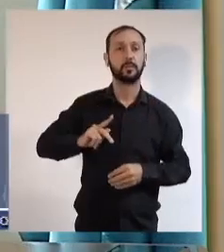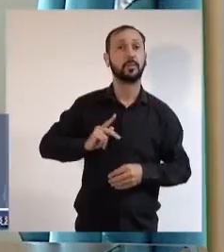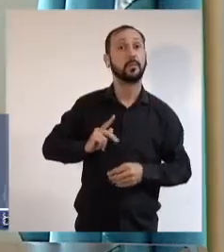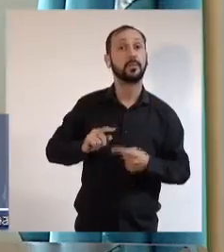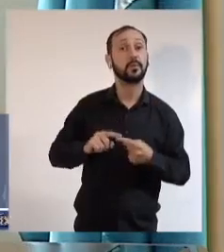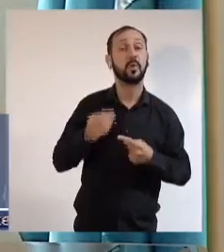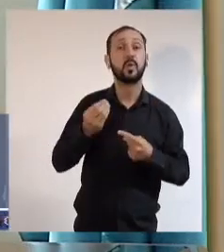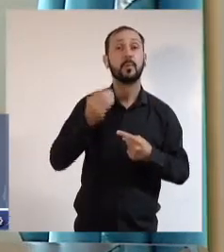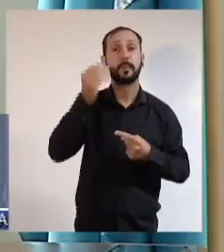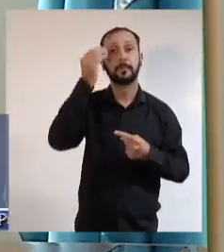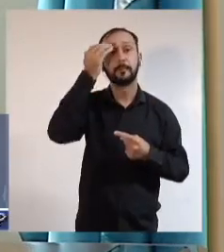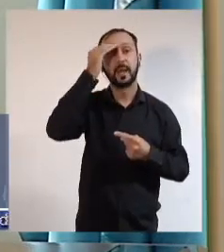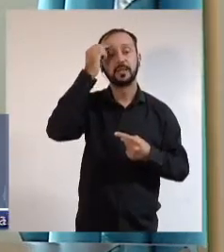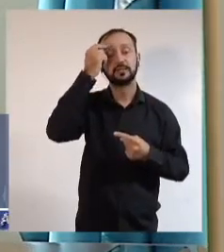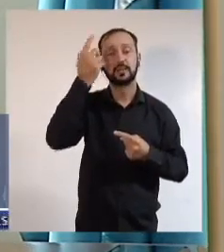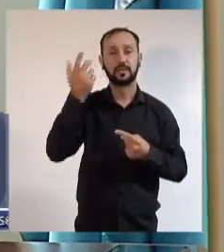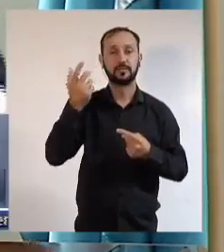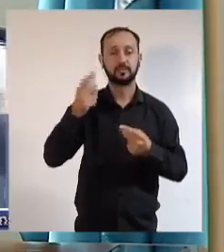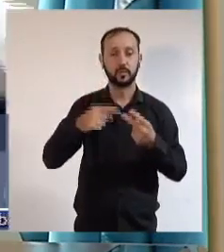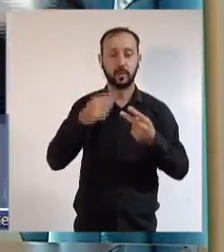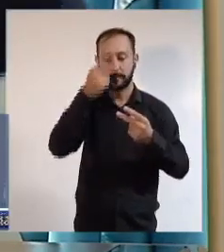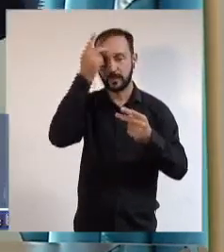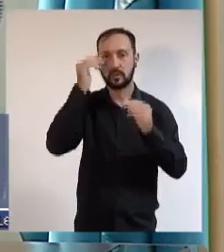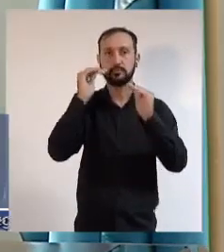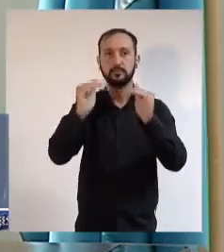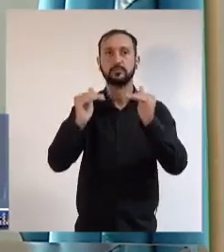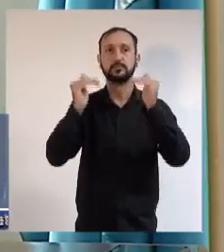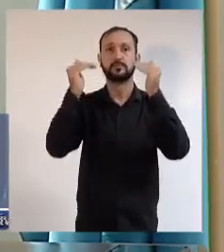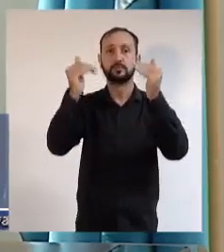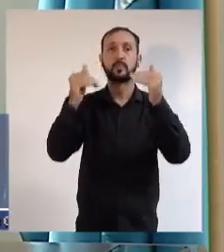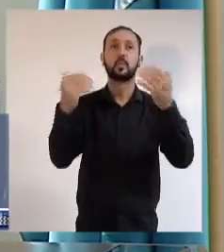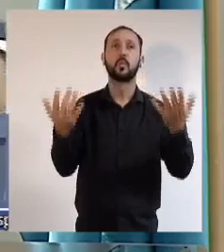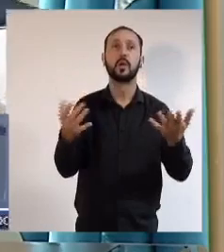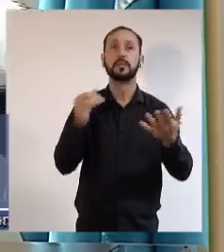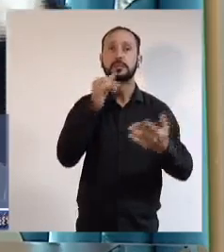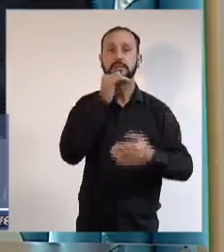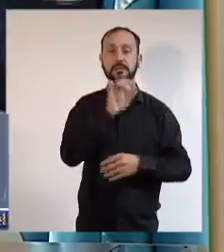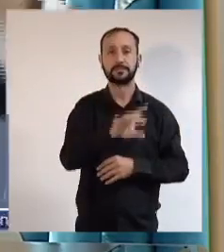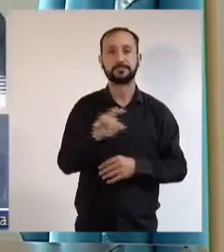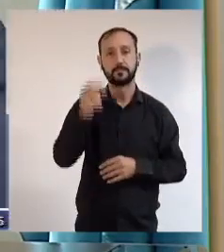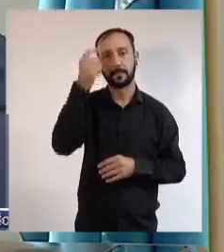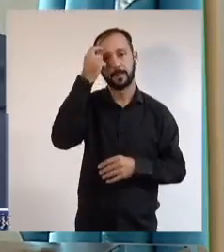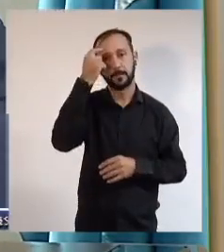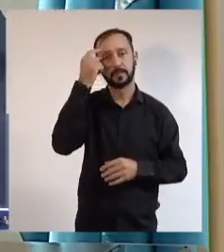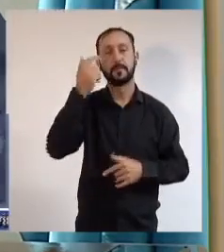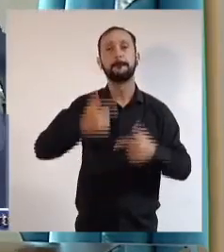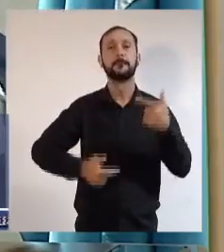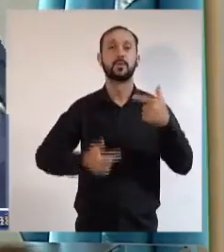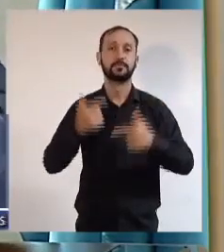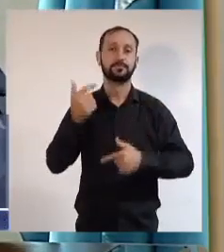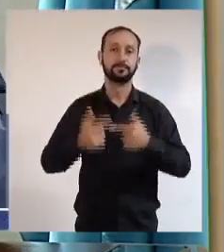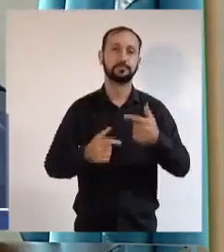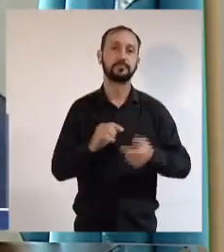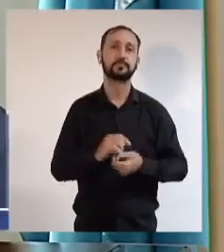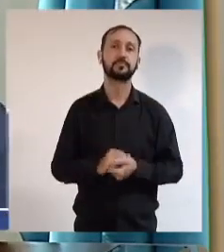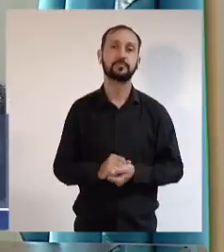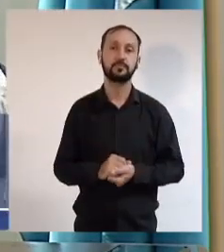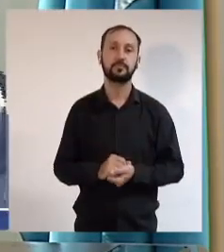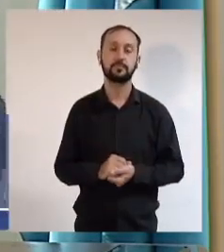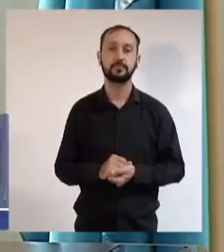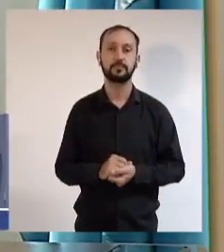é do superior ies ou qualquer entendimento político disso tudo e aí